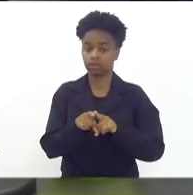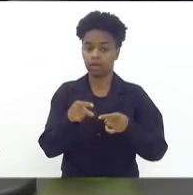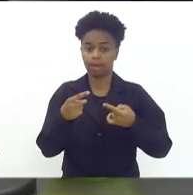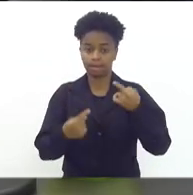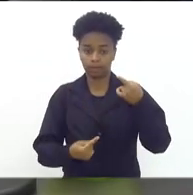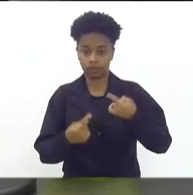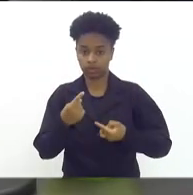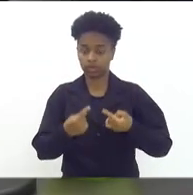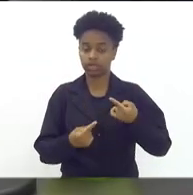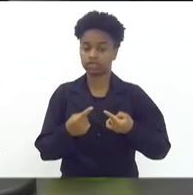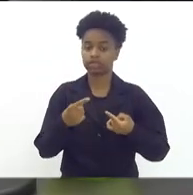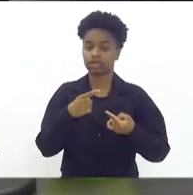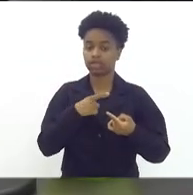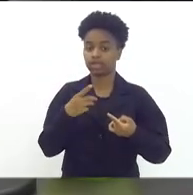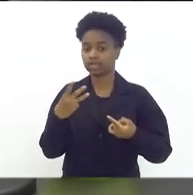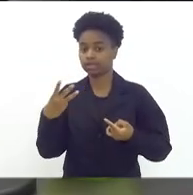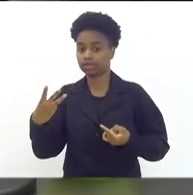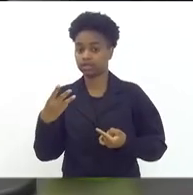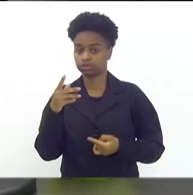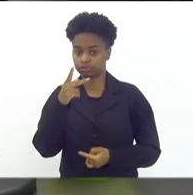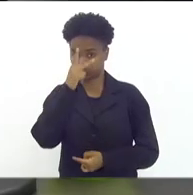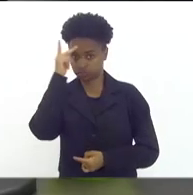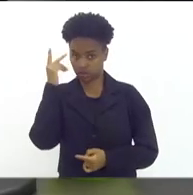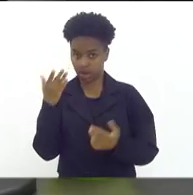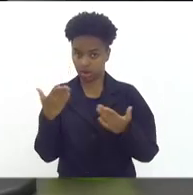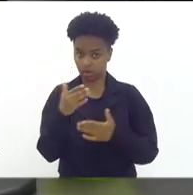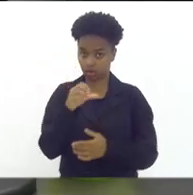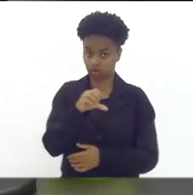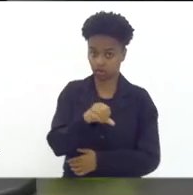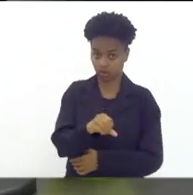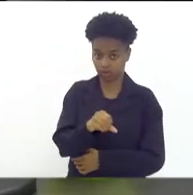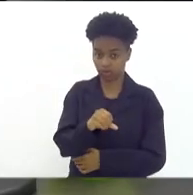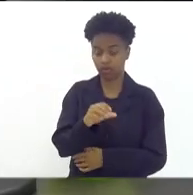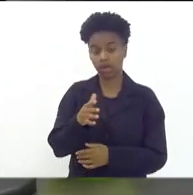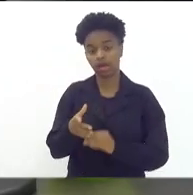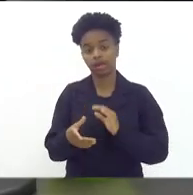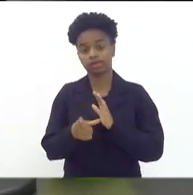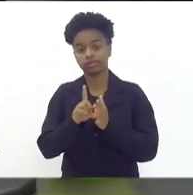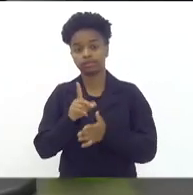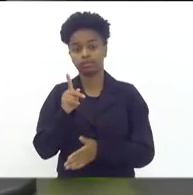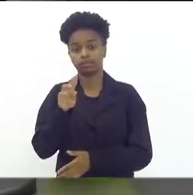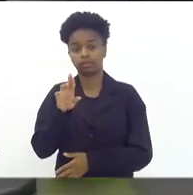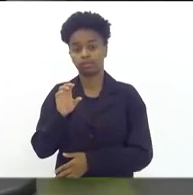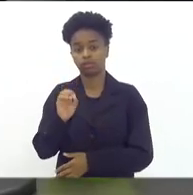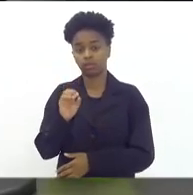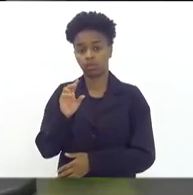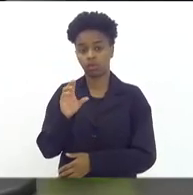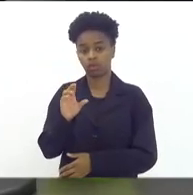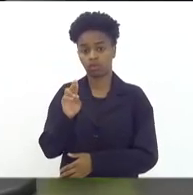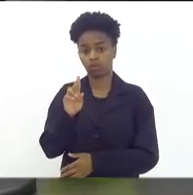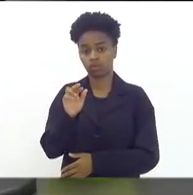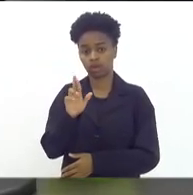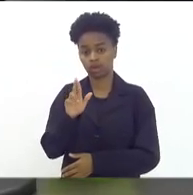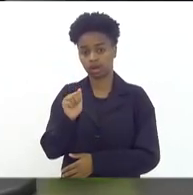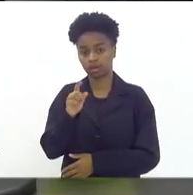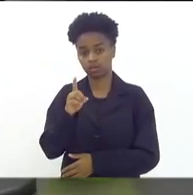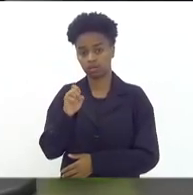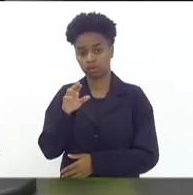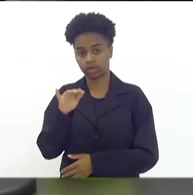tinham três pessoas hoje tem nove a procuradoria que tinham quatro pessoas hoje são 13 pessoas